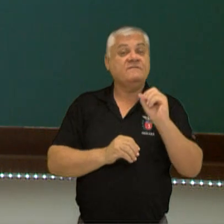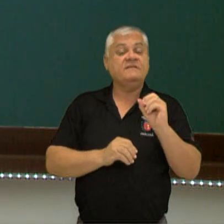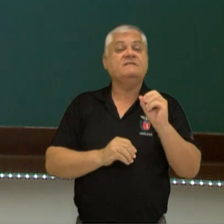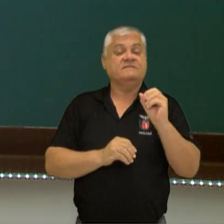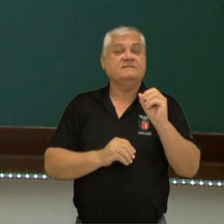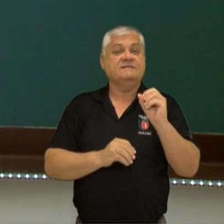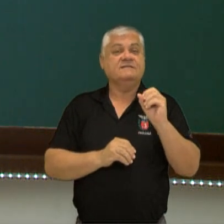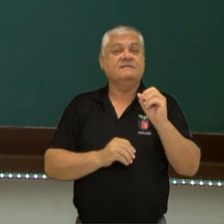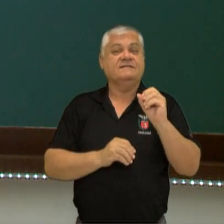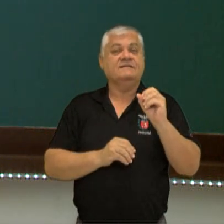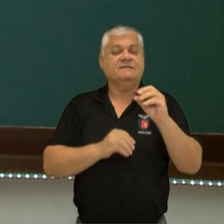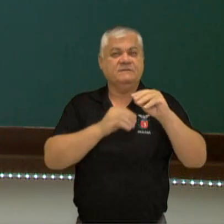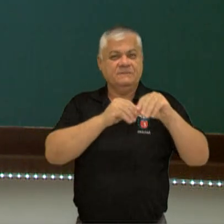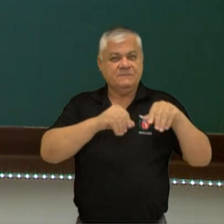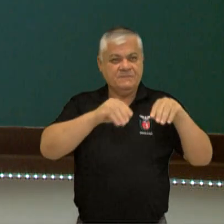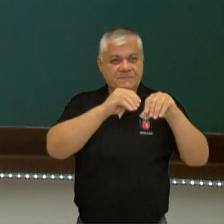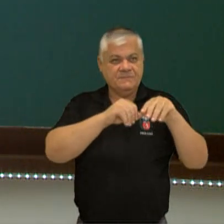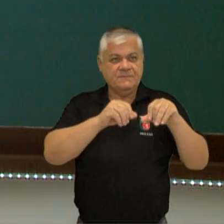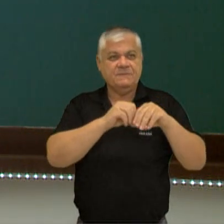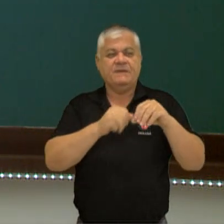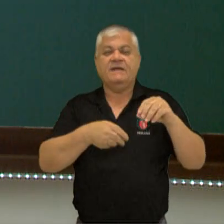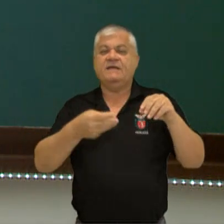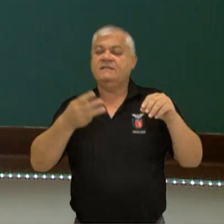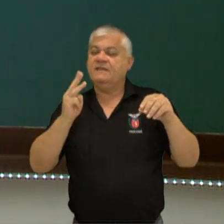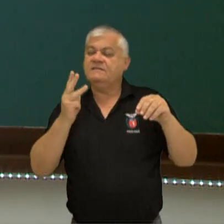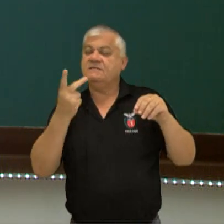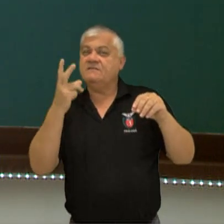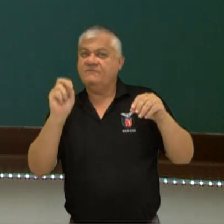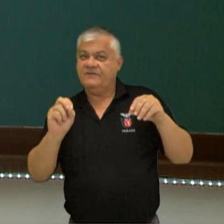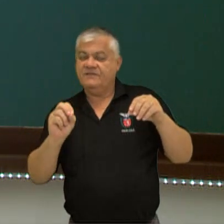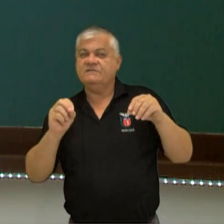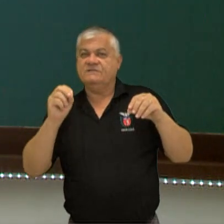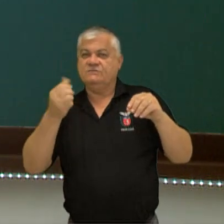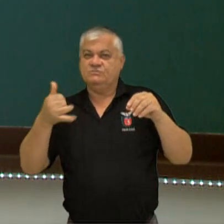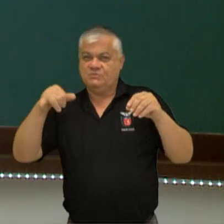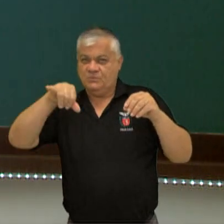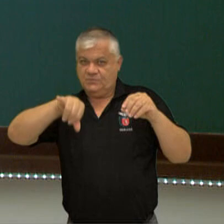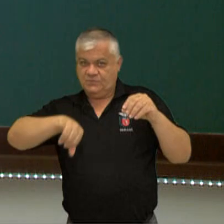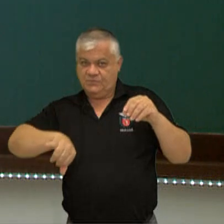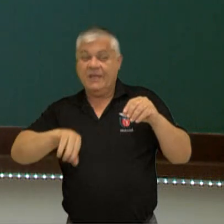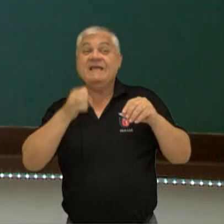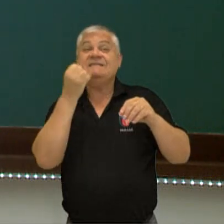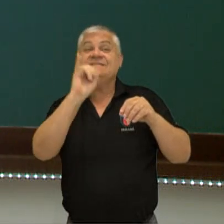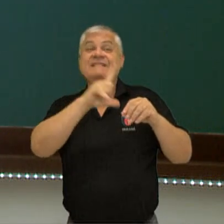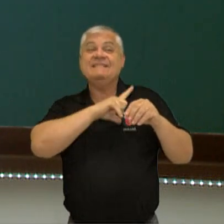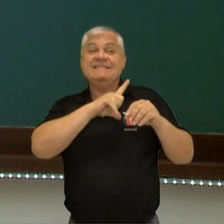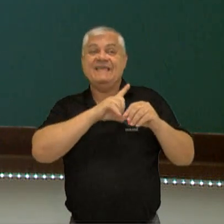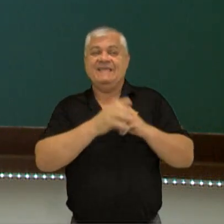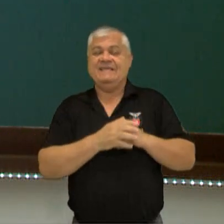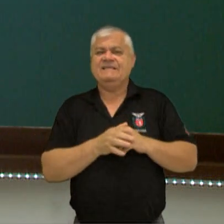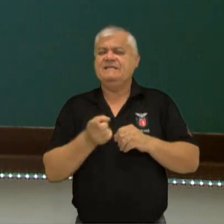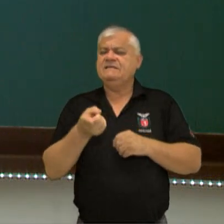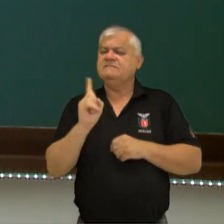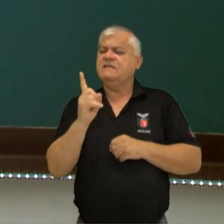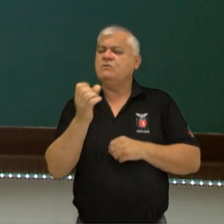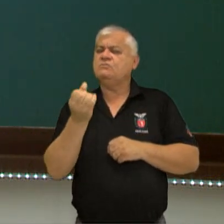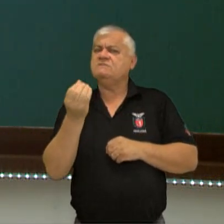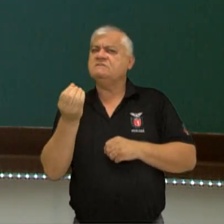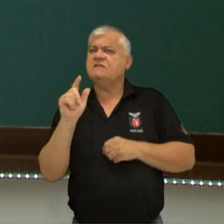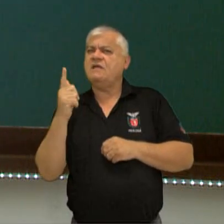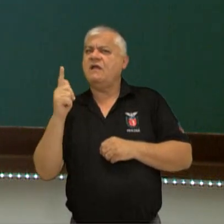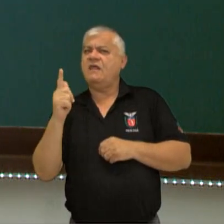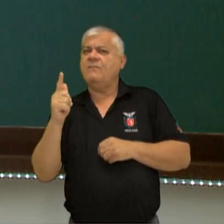para 320 gramas de solução. Se eu tenho 160 gramas de solução, quanto é